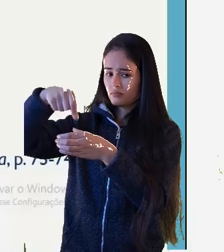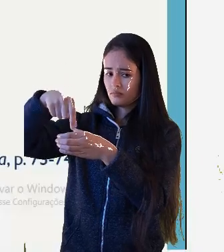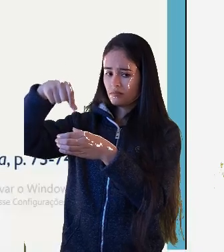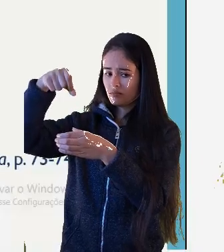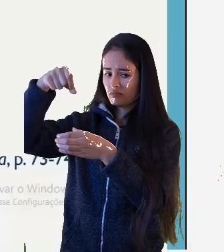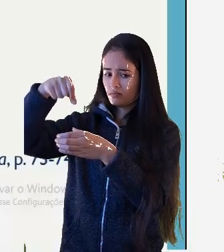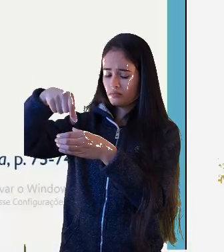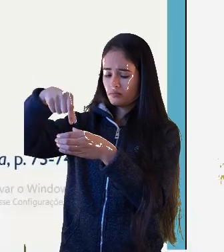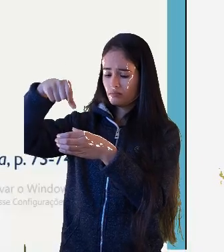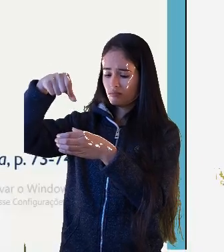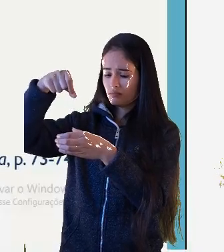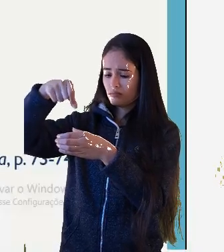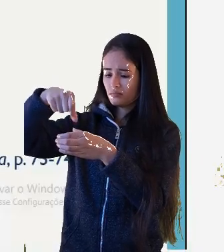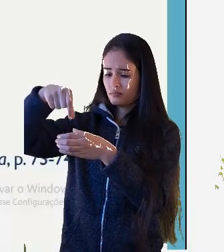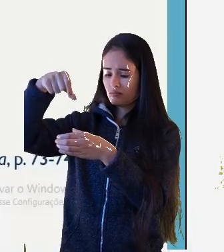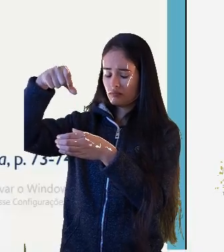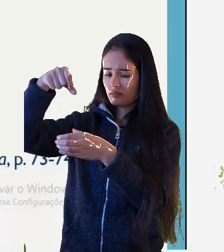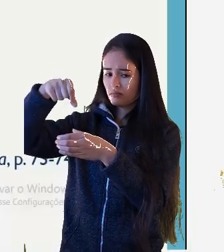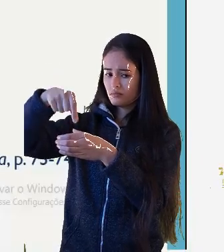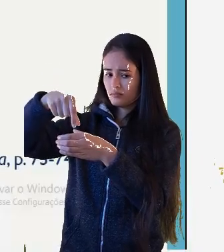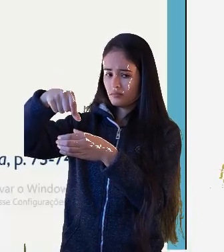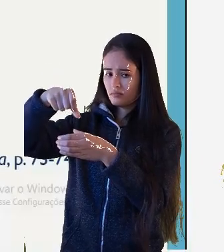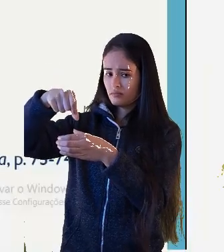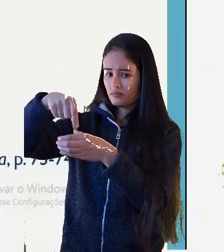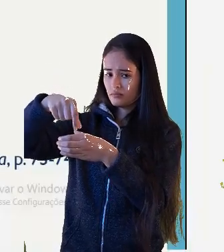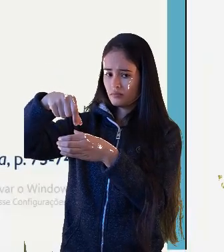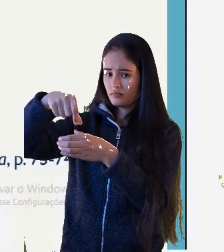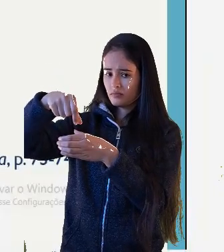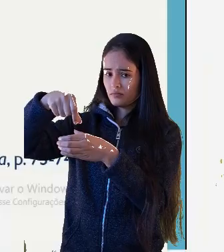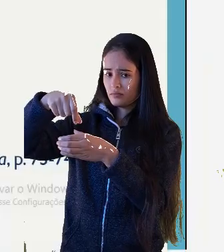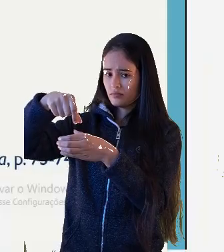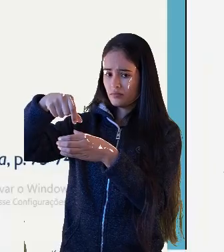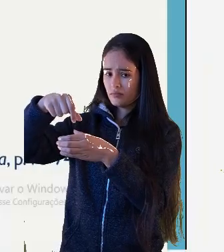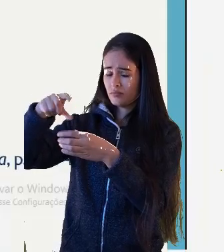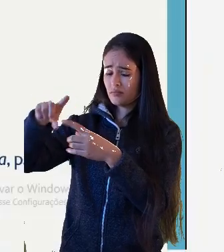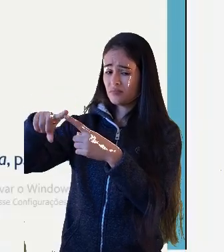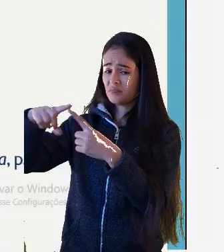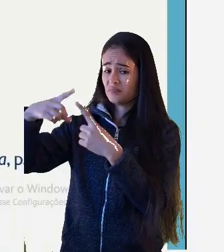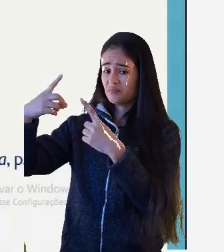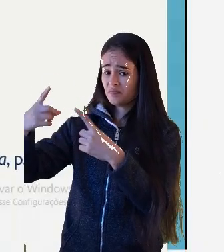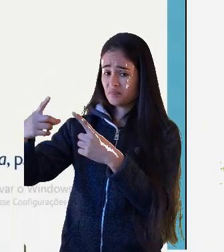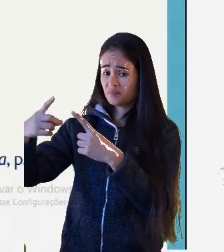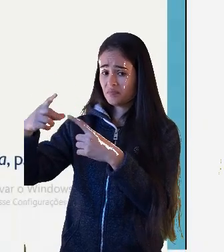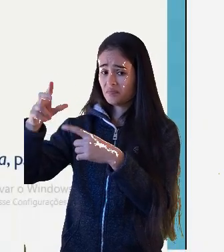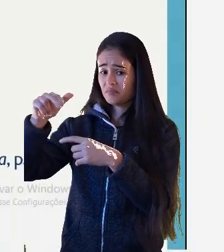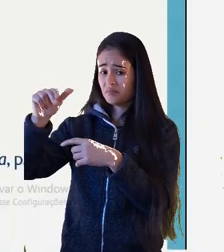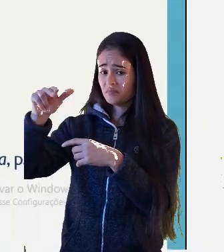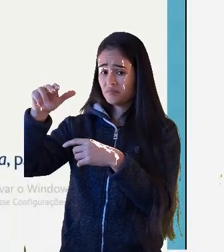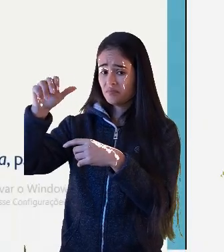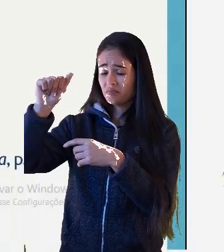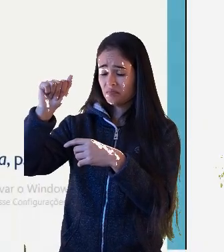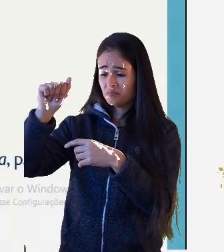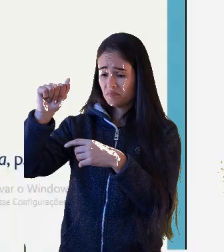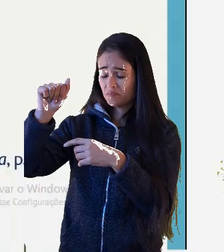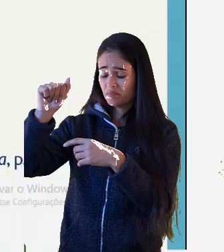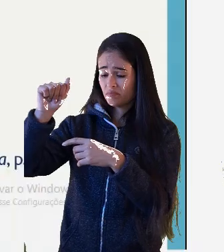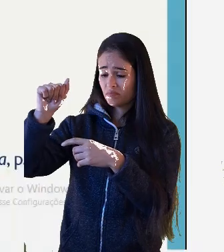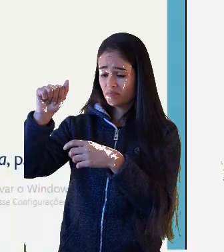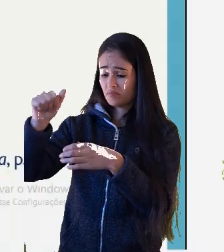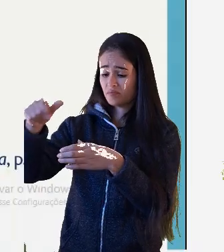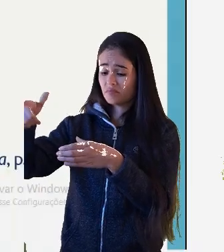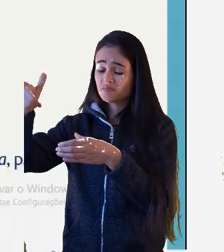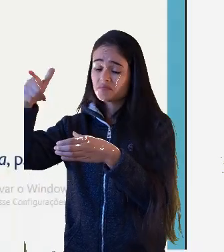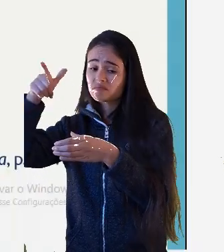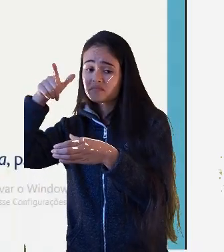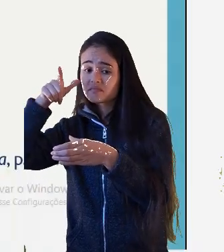preço de viver imposto e agora exige seu direito a voto na partição do bolo.